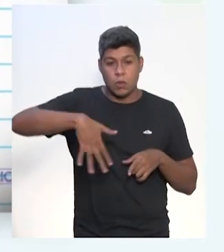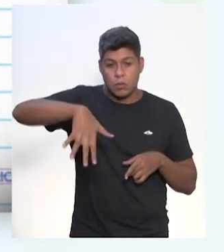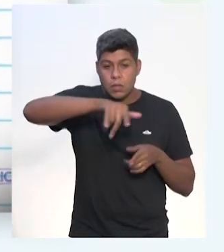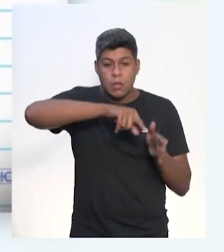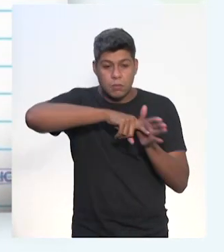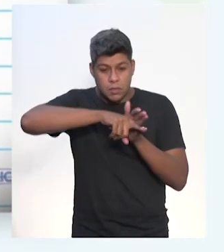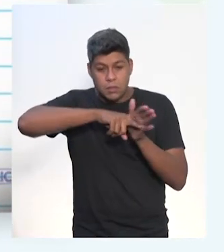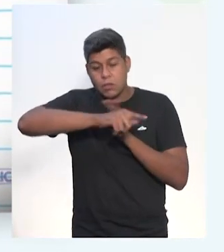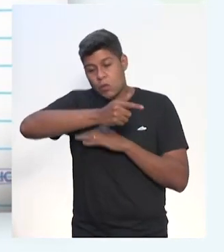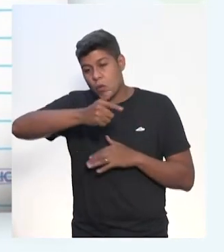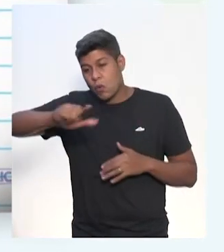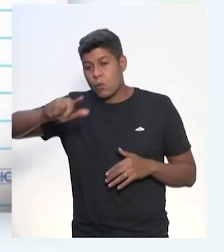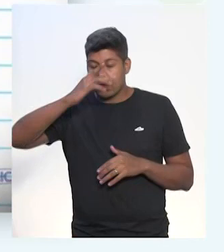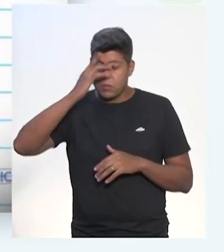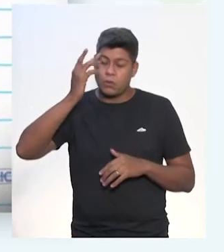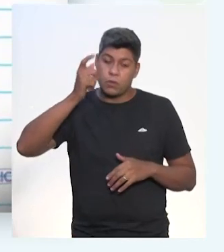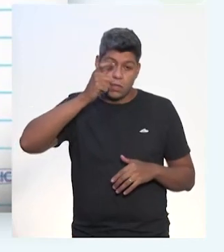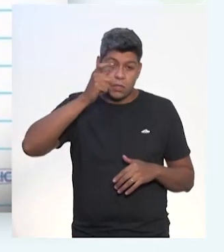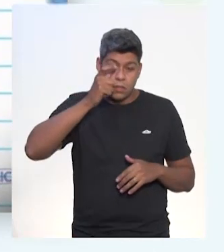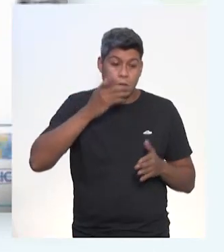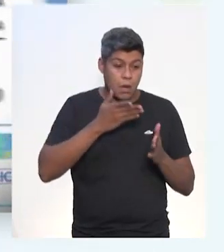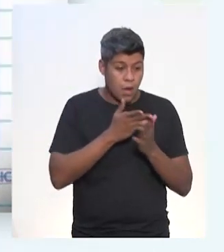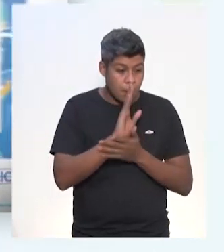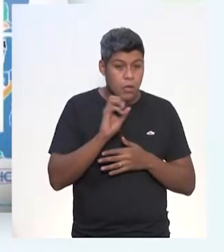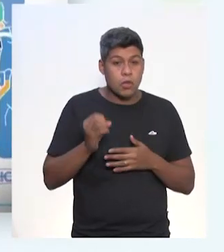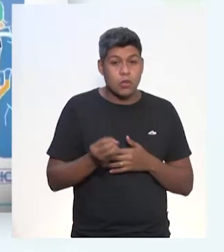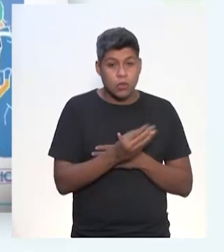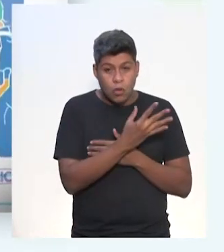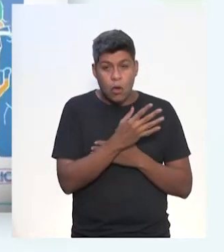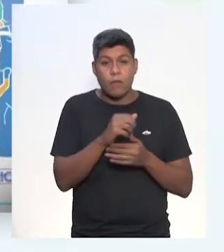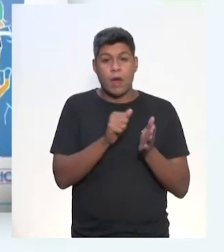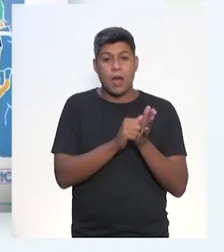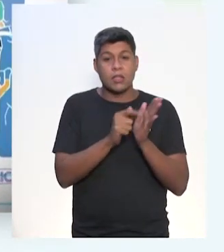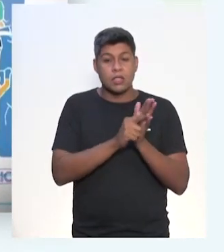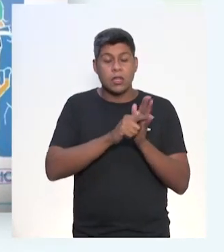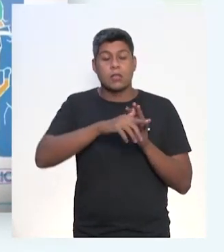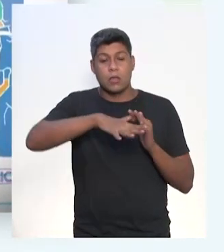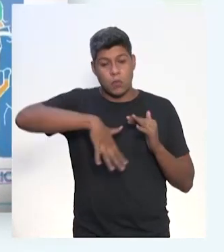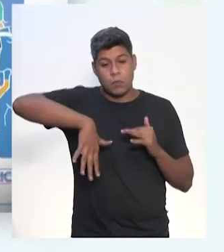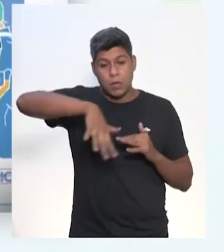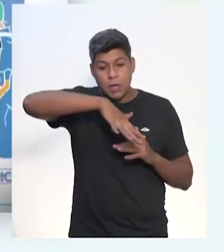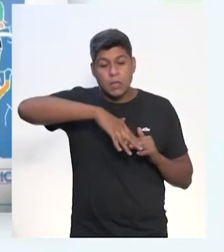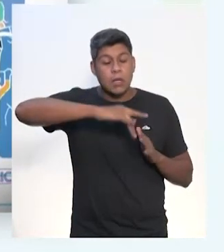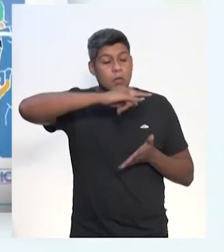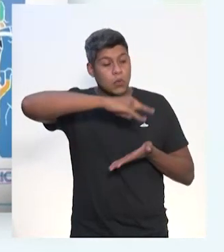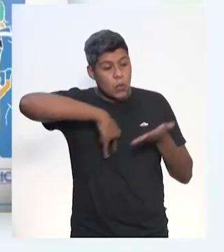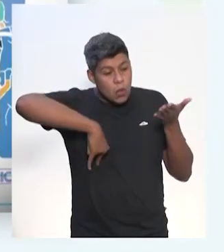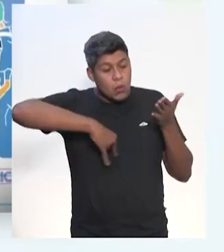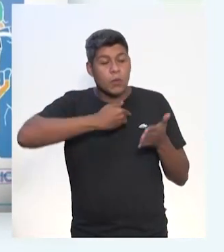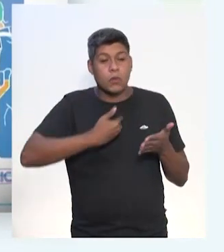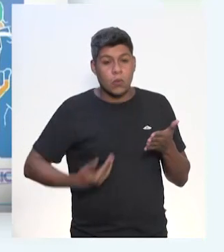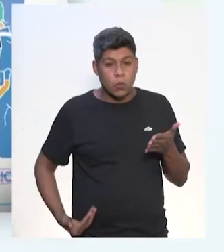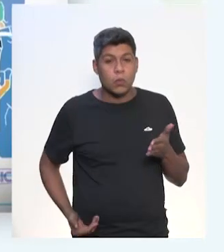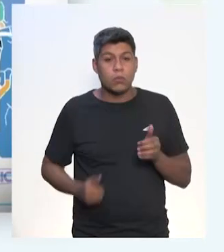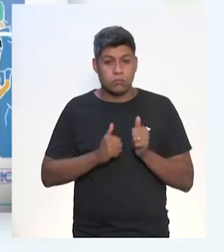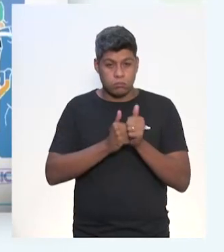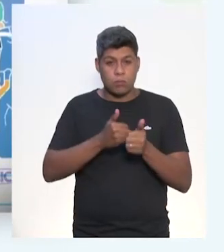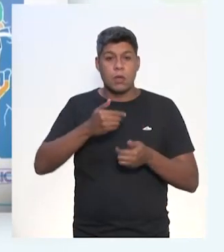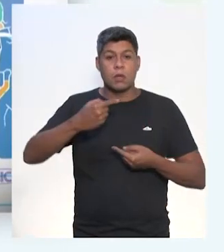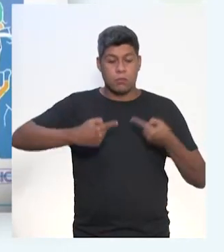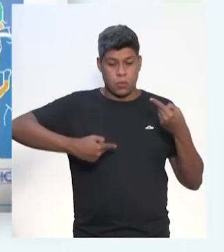pesquisadores e demais interessados. Nela foi aprovada a nova Agenda Urbana, um documento intergovernamental que deverá guiar políticas